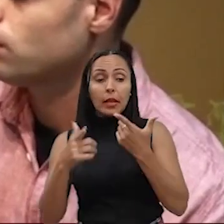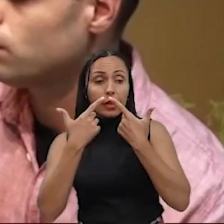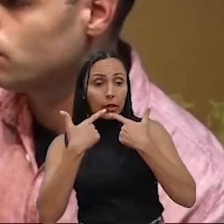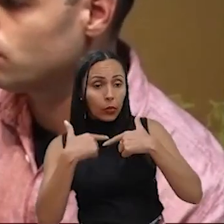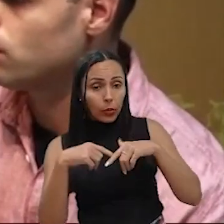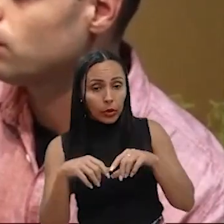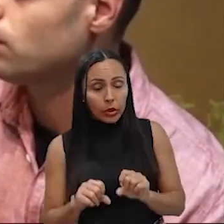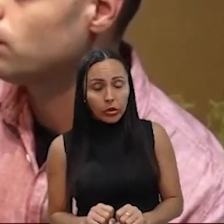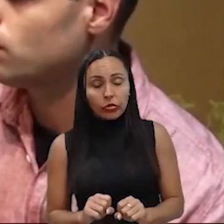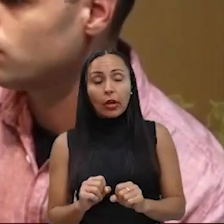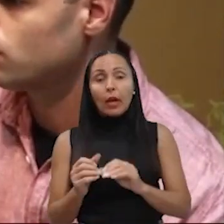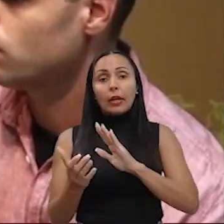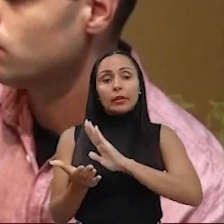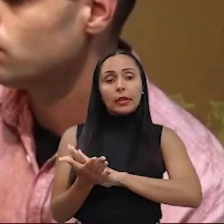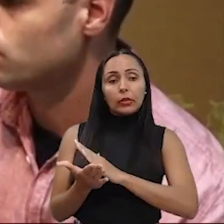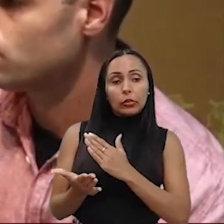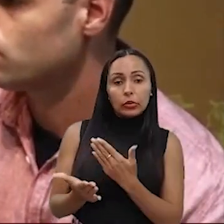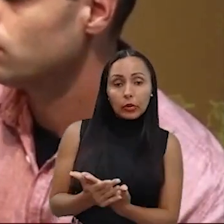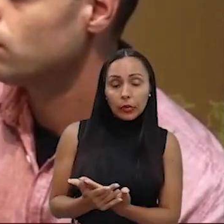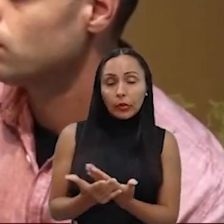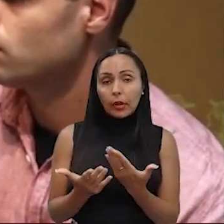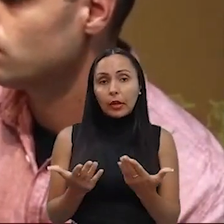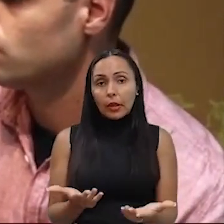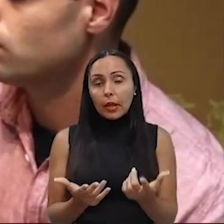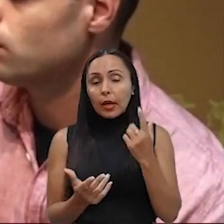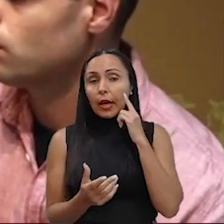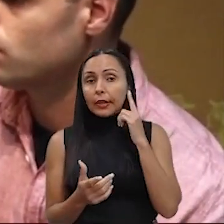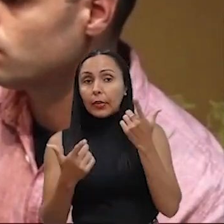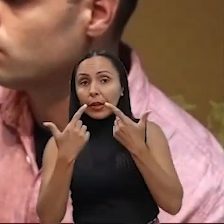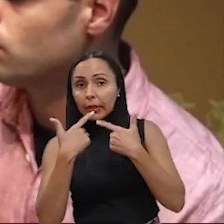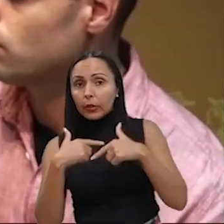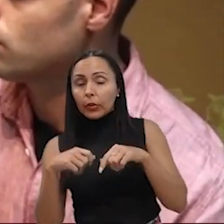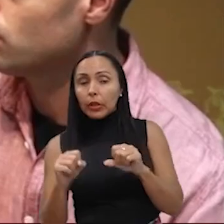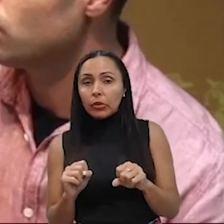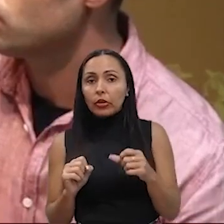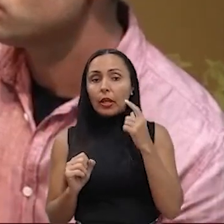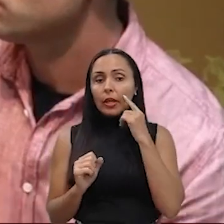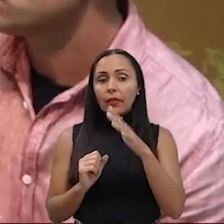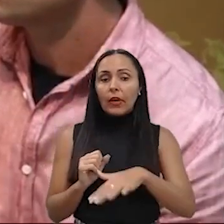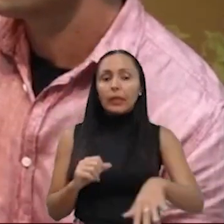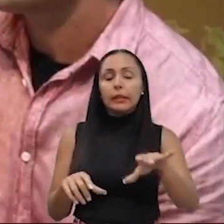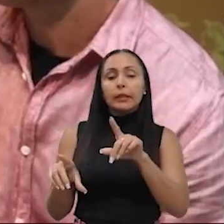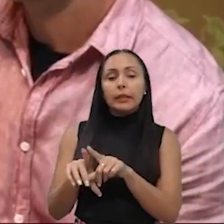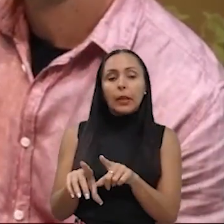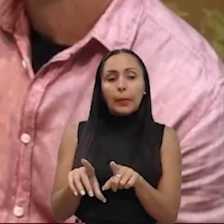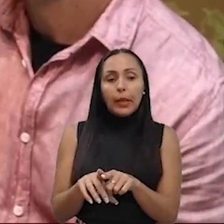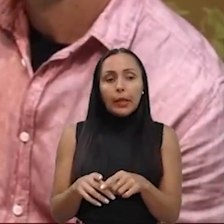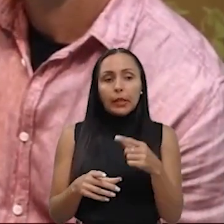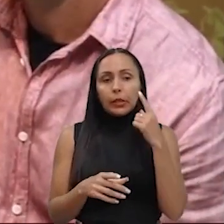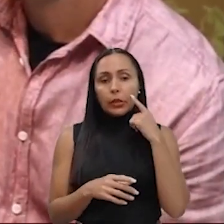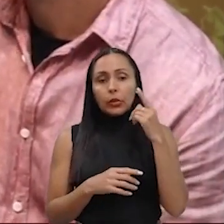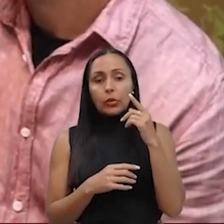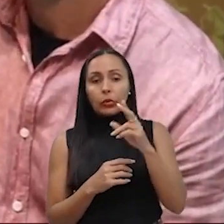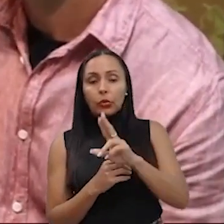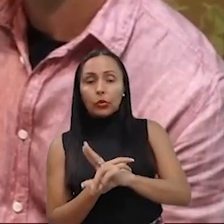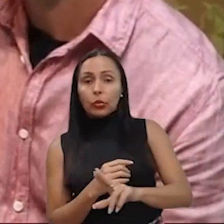competência tradutória. Então, a competência linguística ela vai na questão também do uso de recursos espaciais. Então,